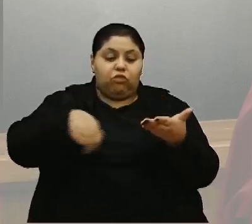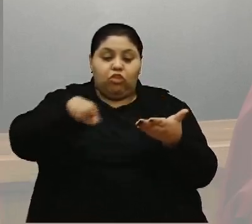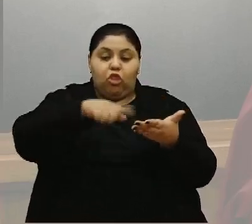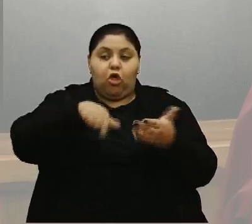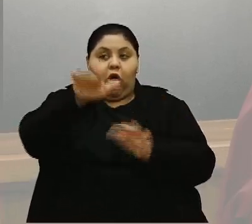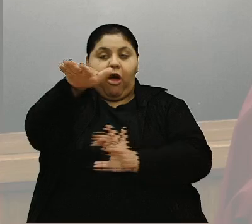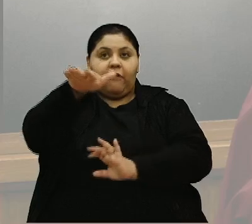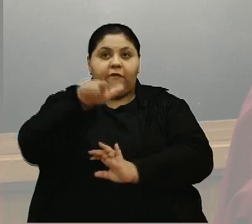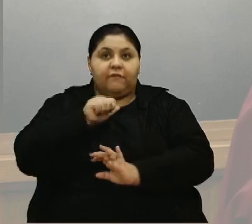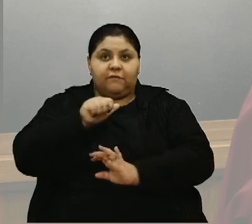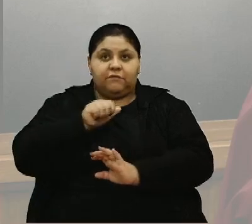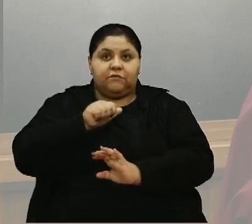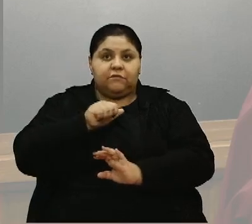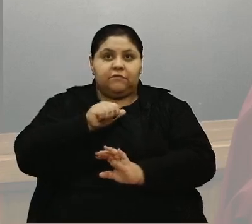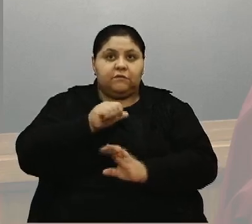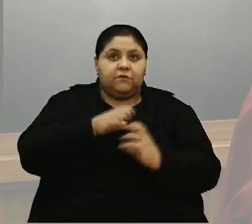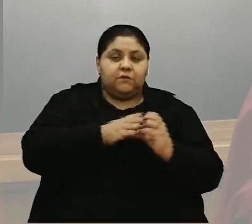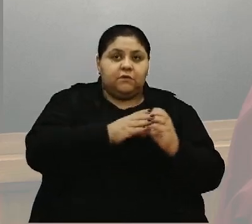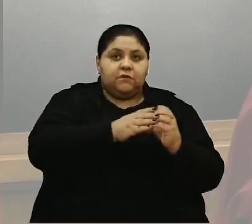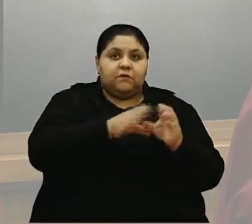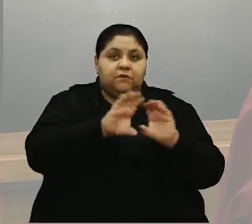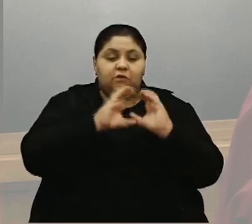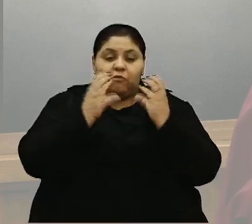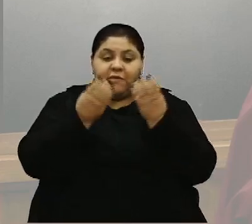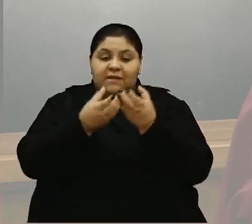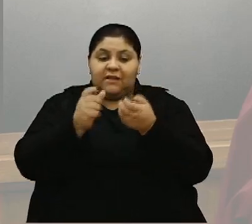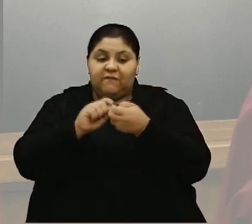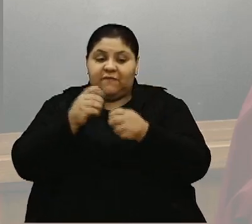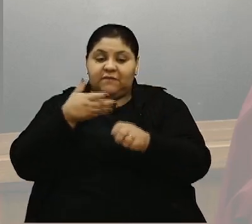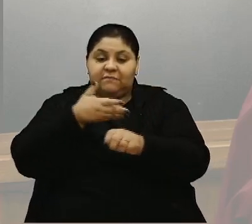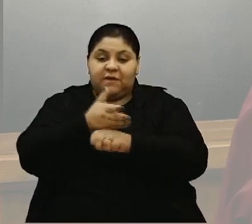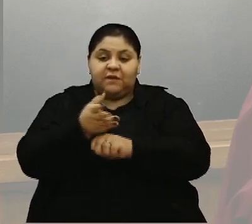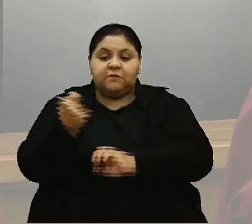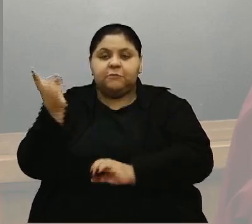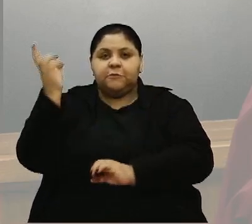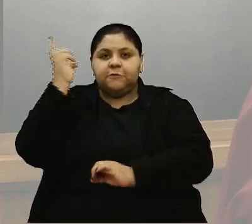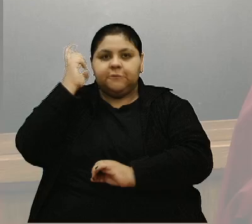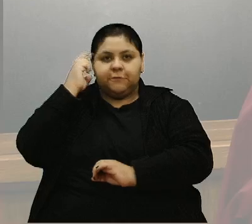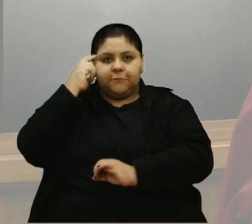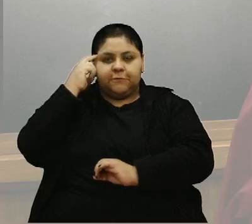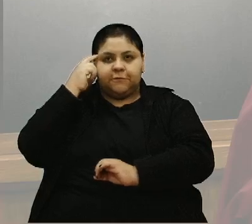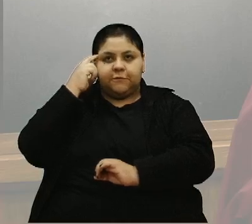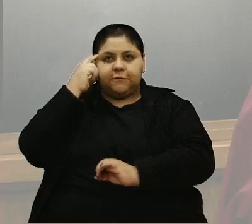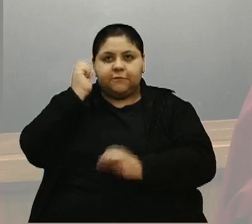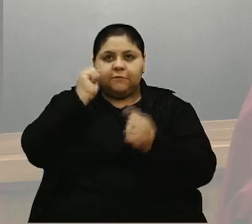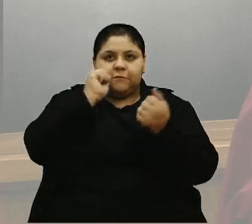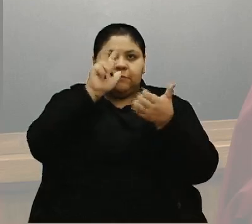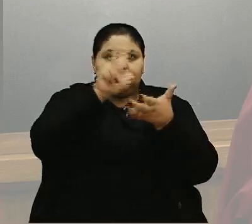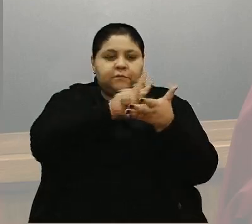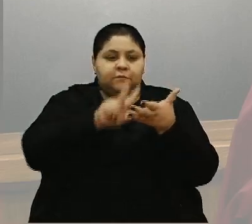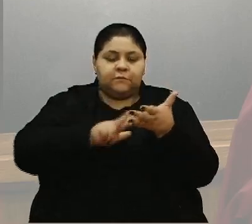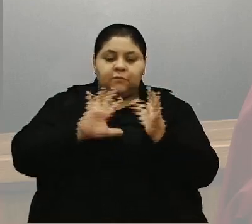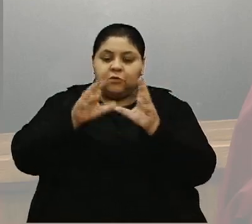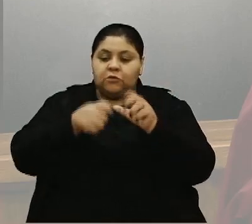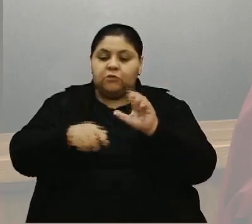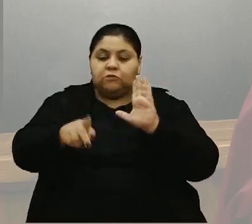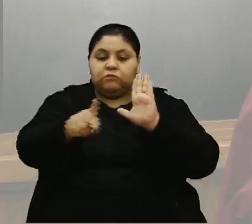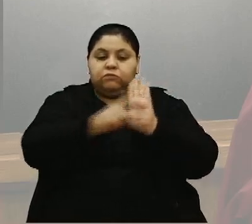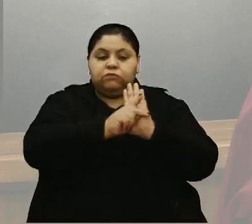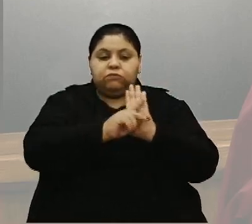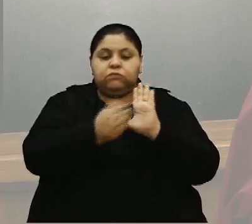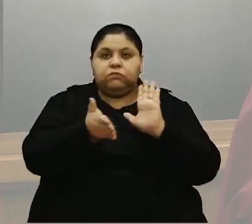chamamos a comunidade envolvida com a cultura e onde foi analisado todo o projeto e